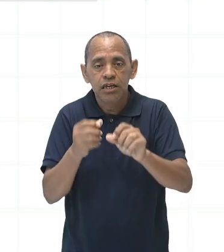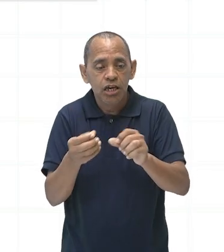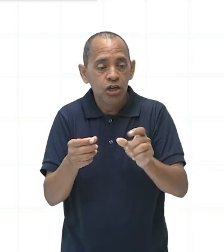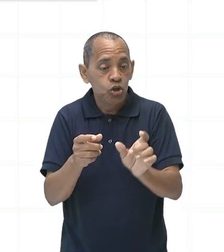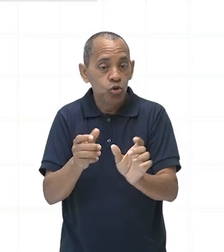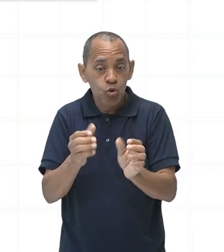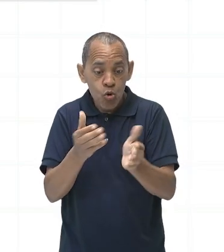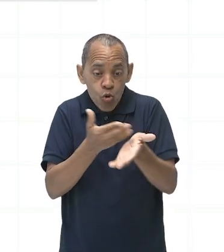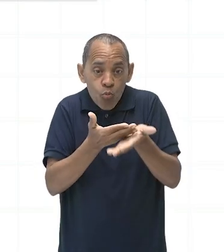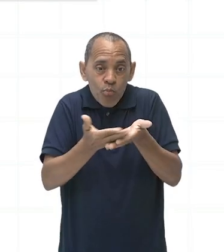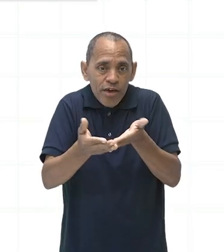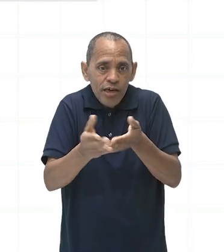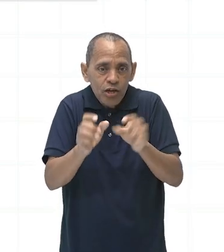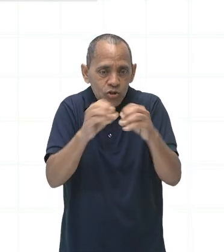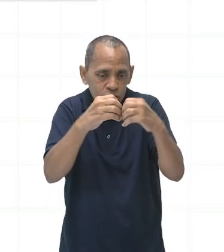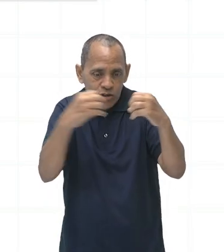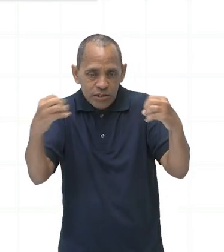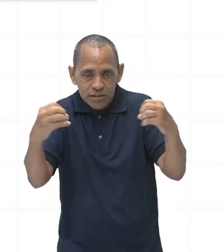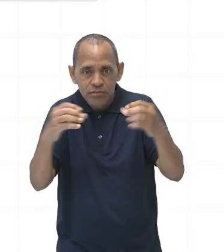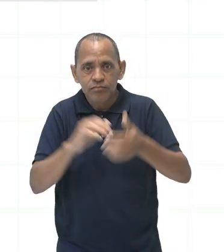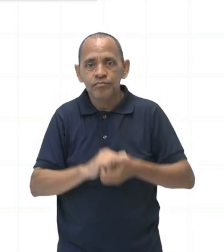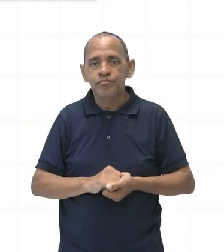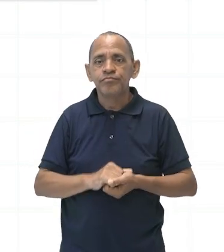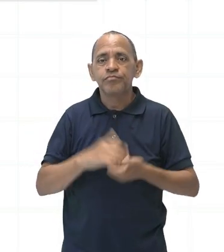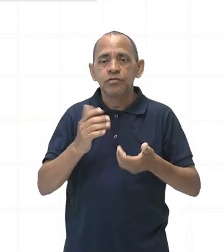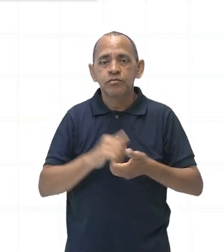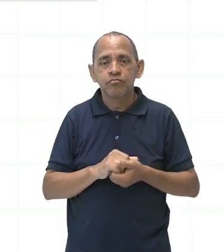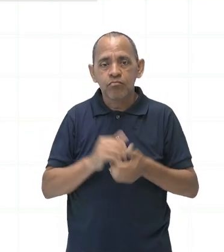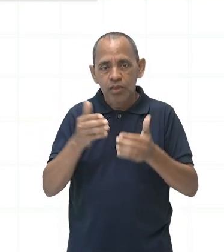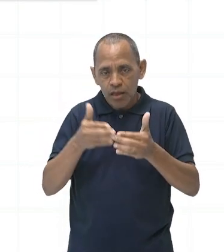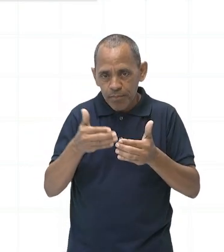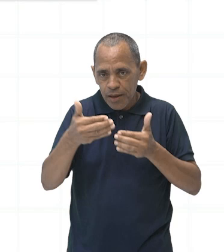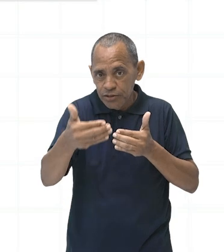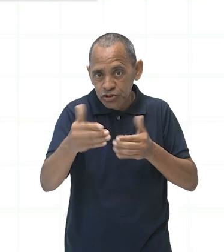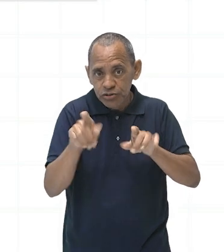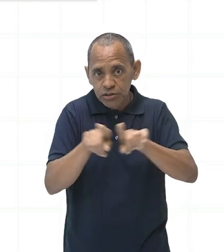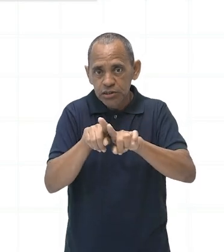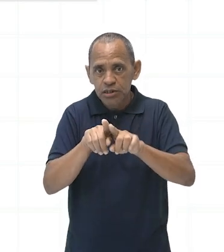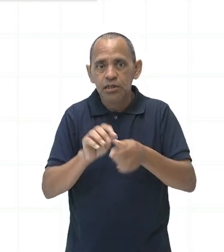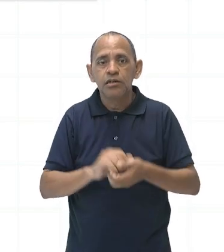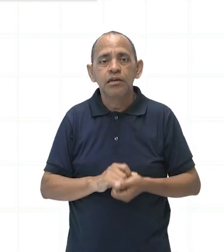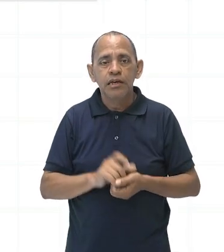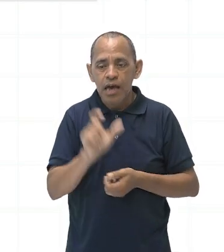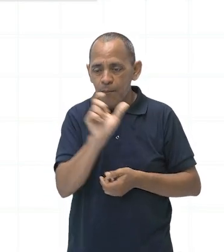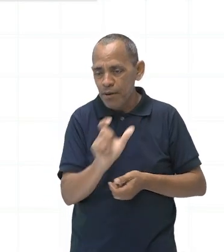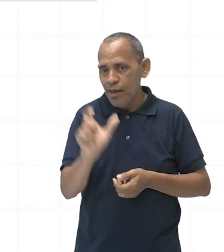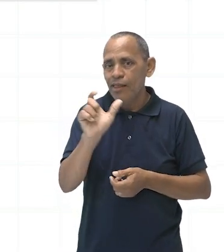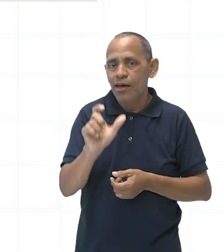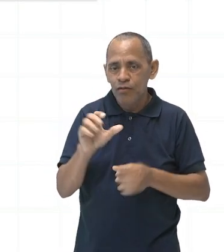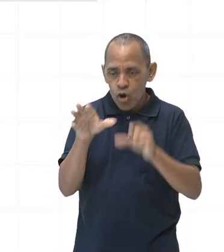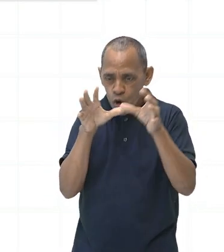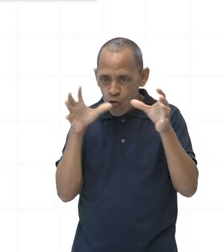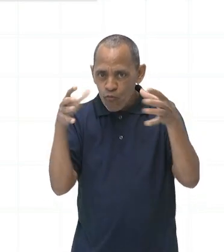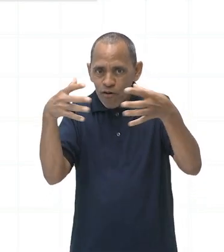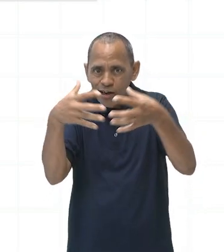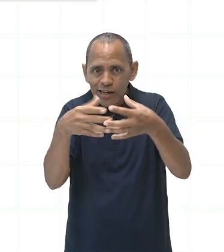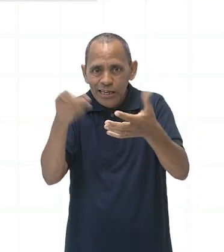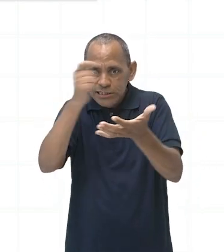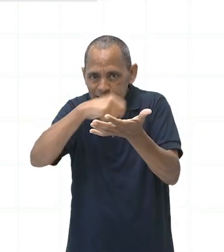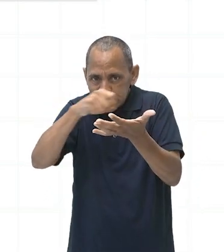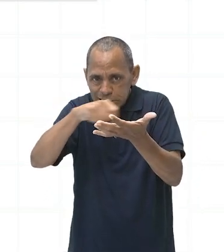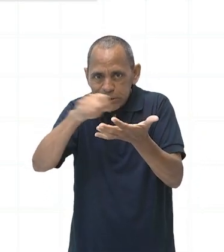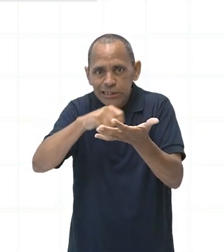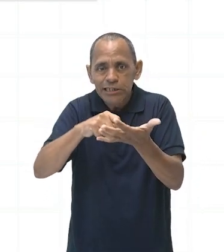oração, a partir daqui, deste pontinho, eu percebo que a palavra conferência não aparece mais escrita, ela está